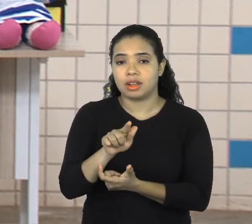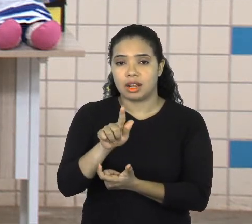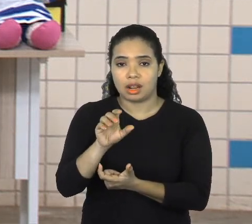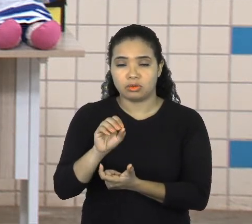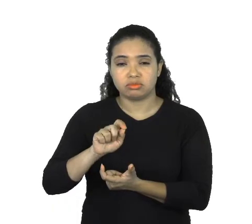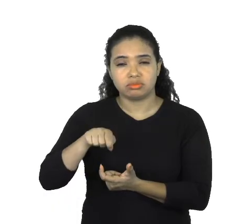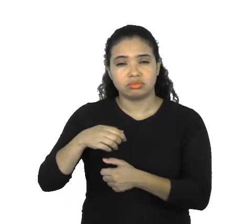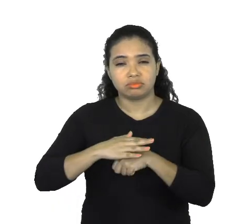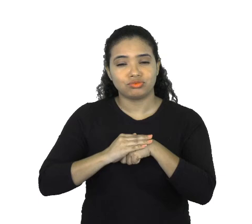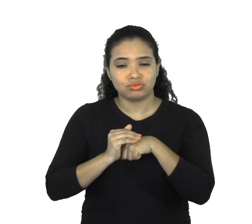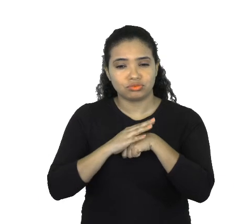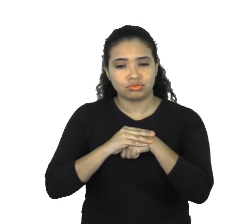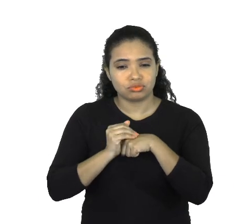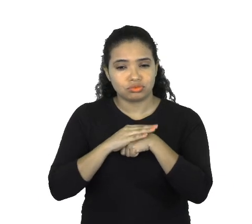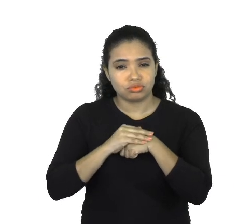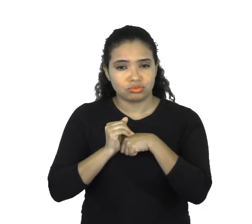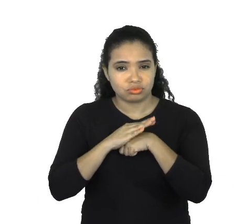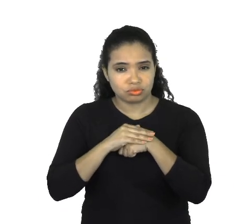só. Olha só.